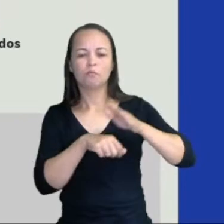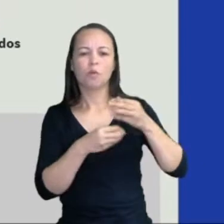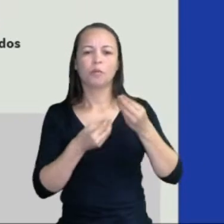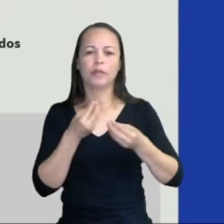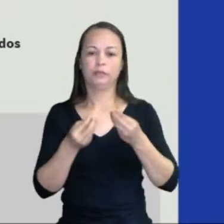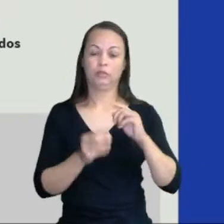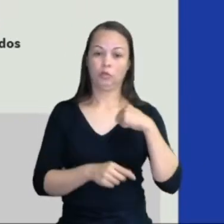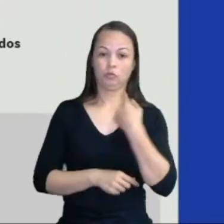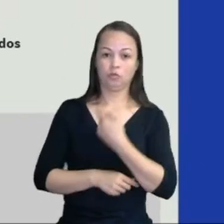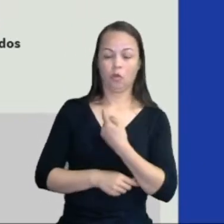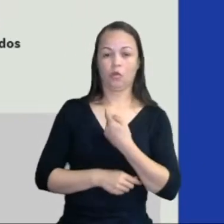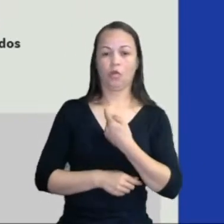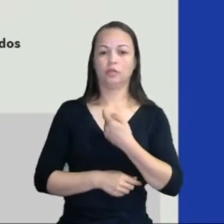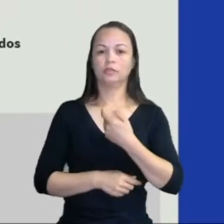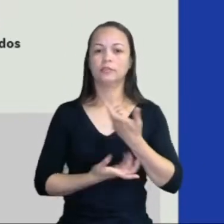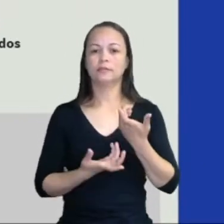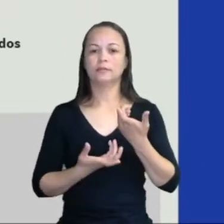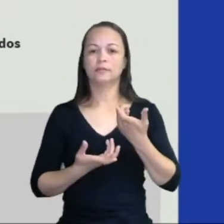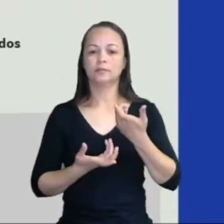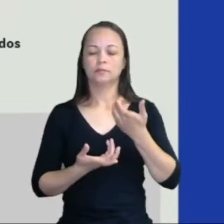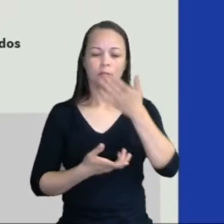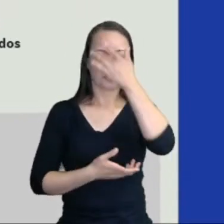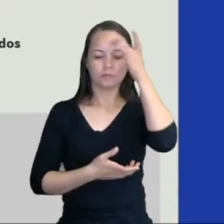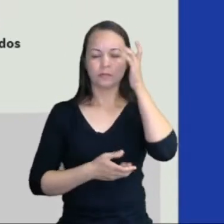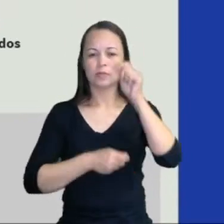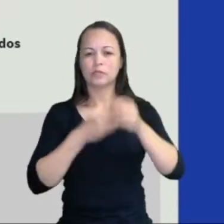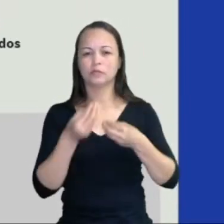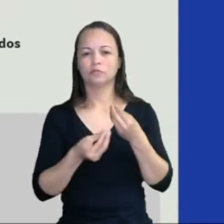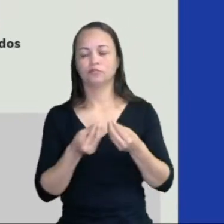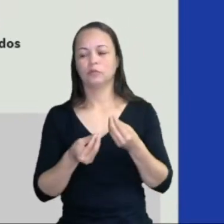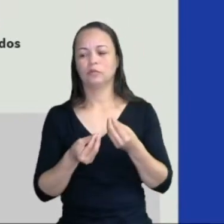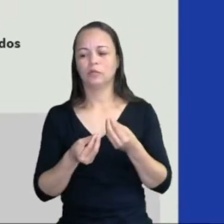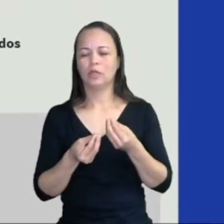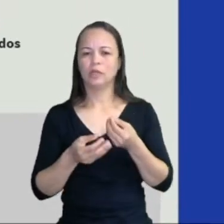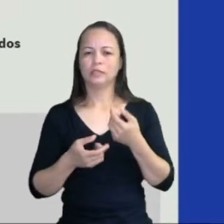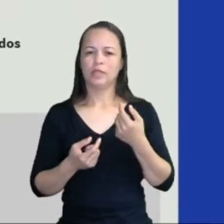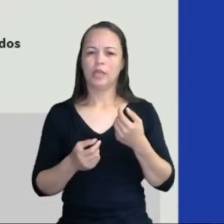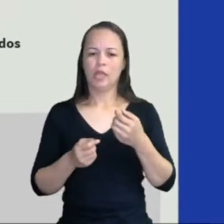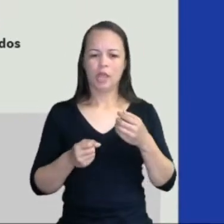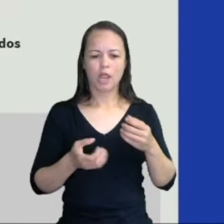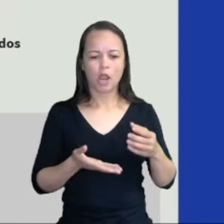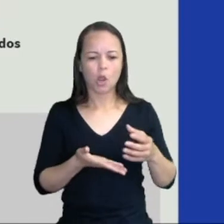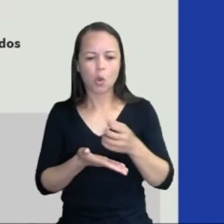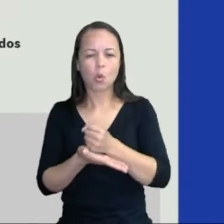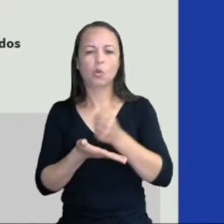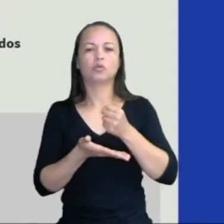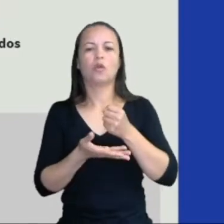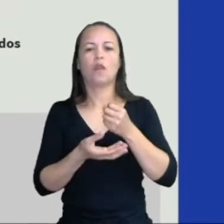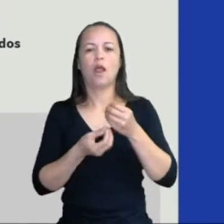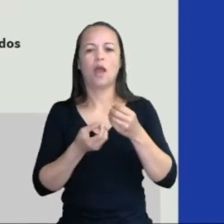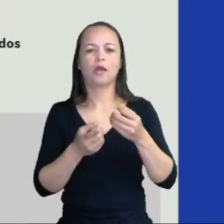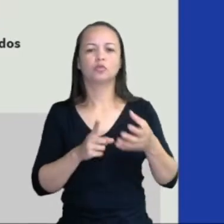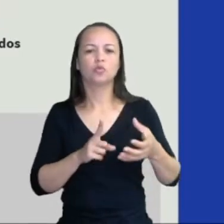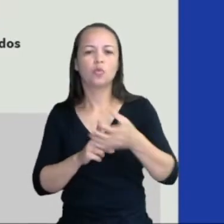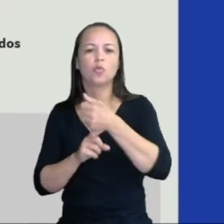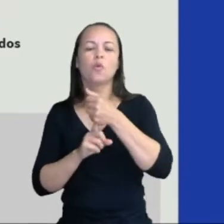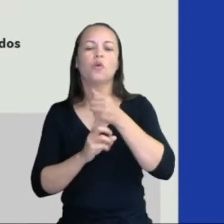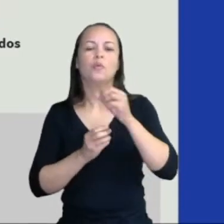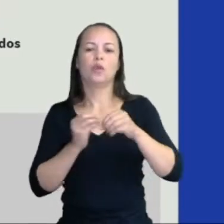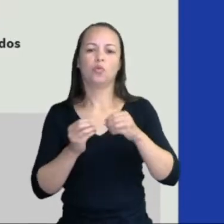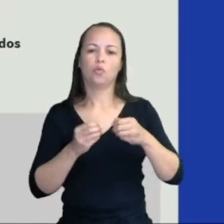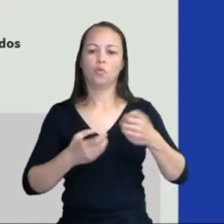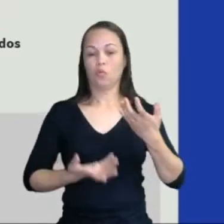ser controlados pelos governos, até em que medida as